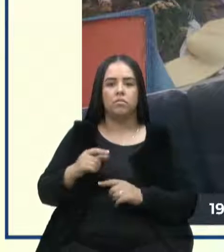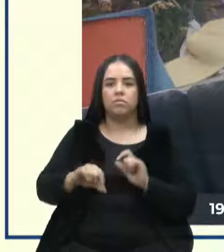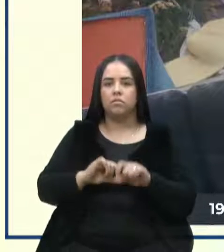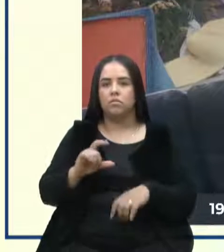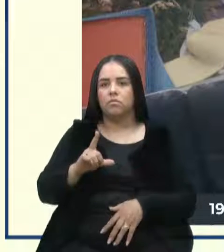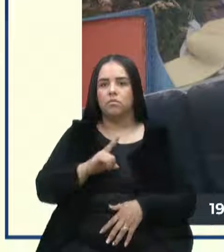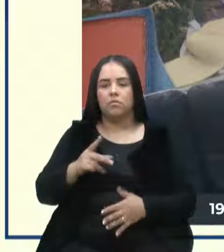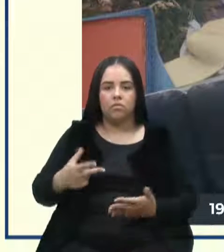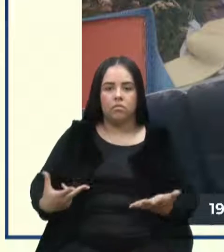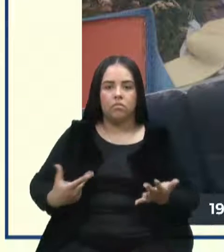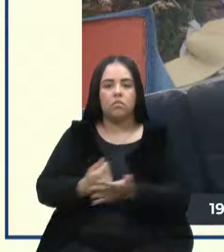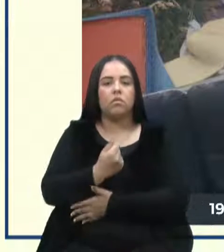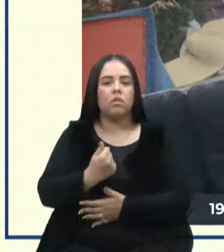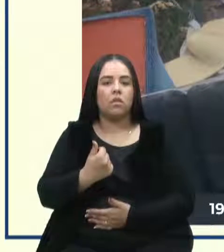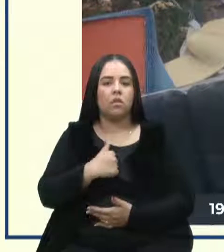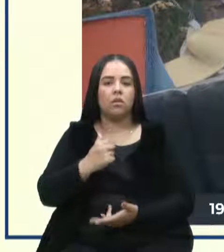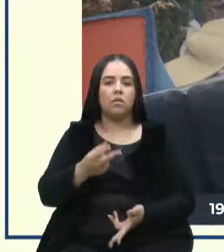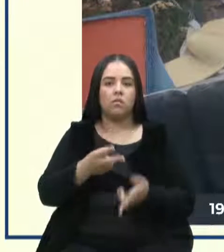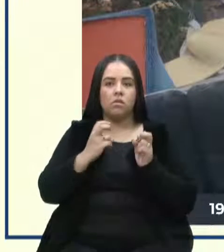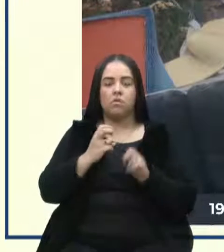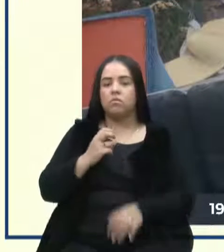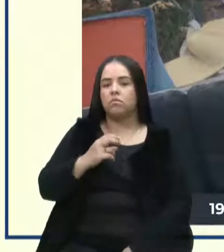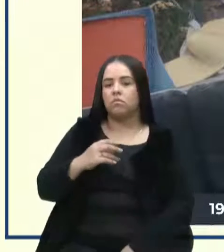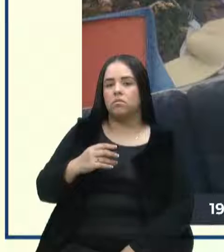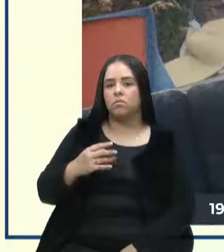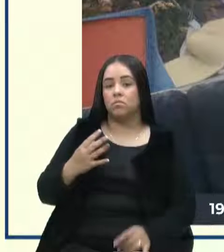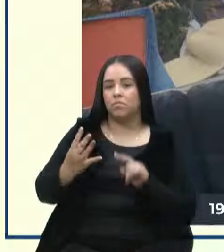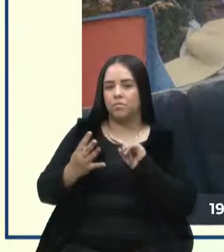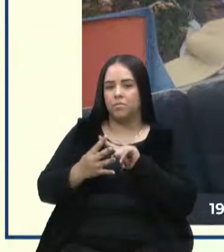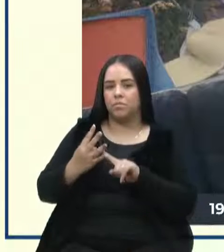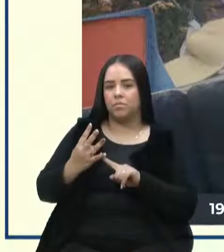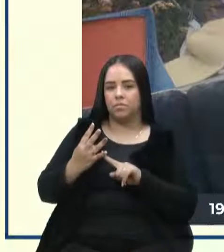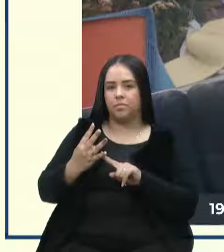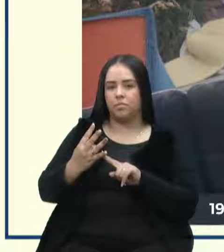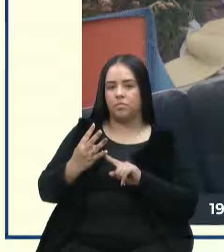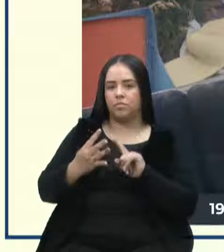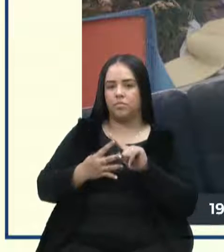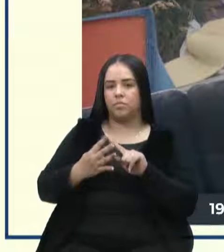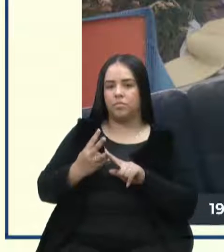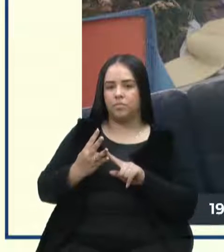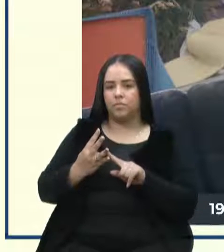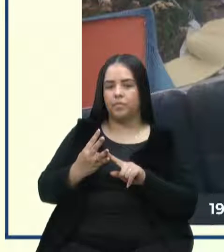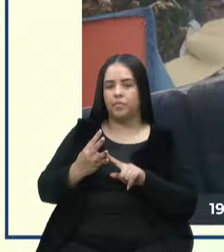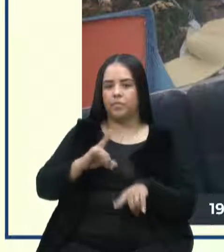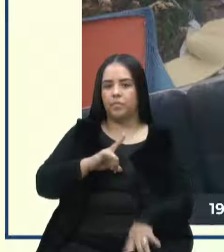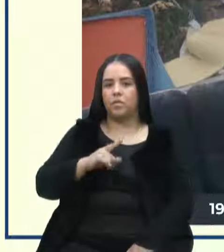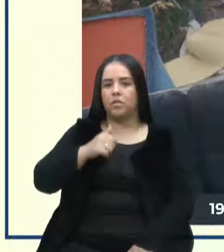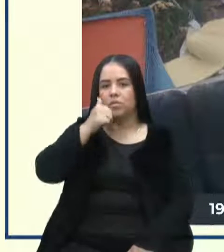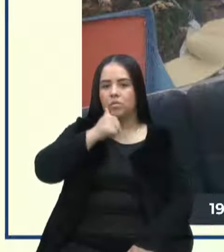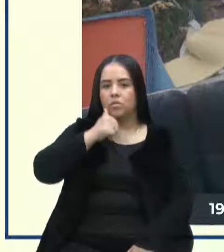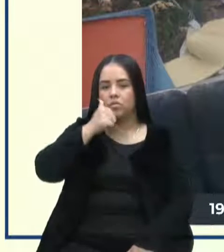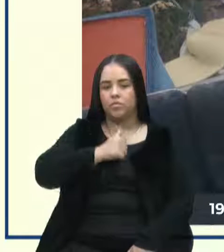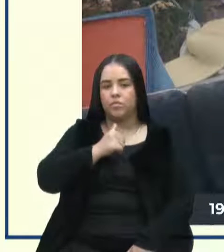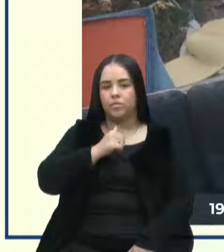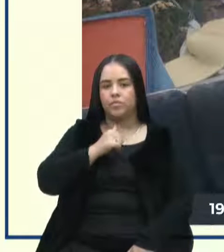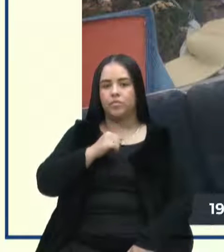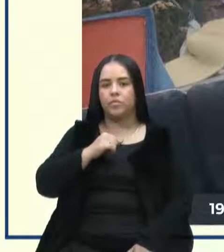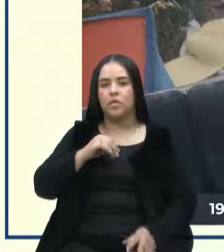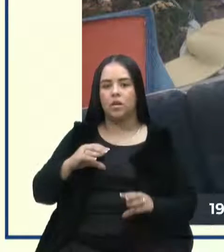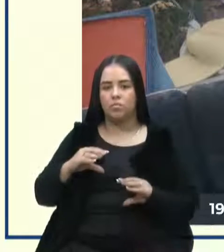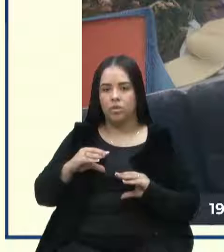enfim nos E aí eu percebi quatro cuidei no meu giro quatro mulheres mexendo no lixo